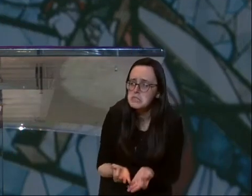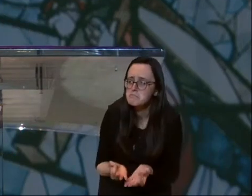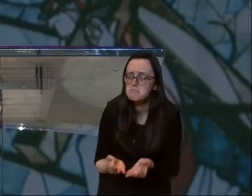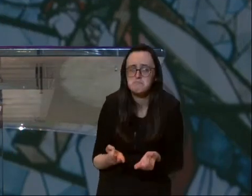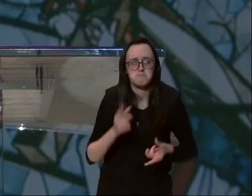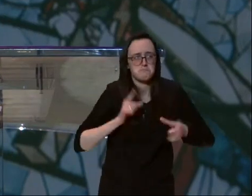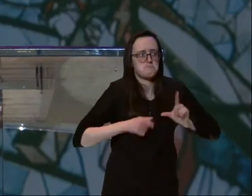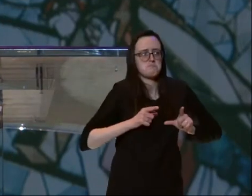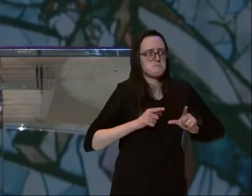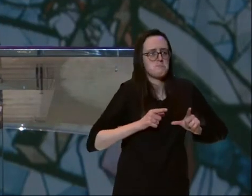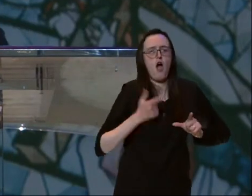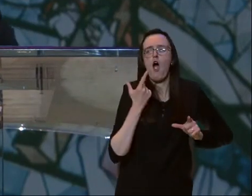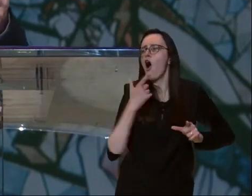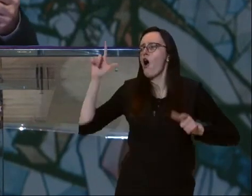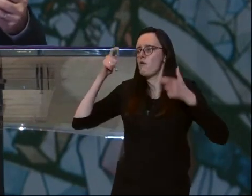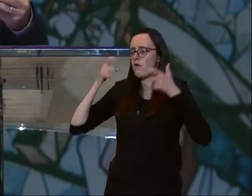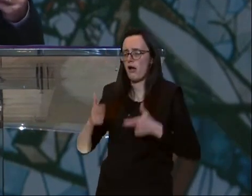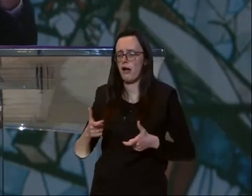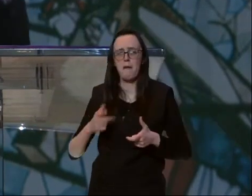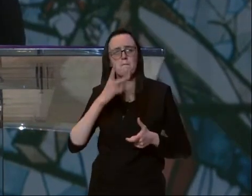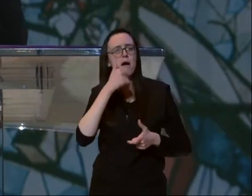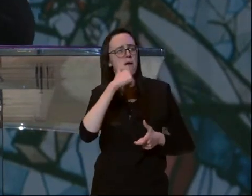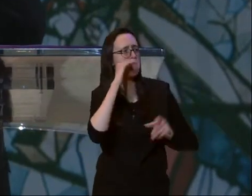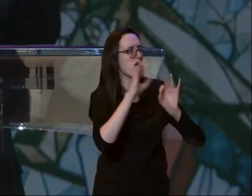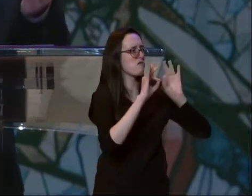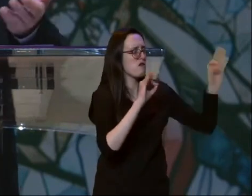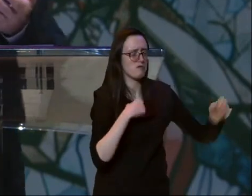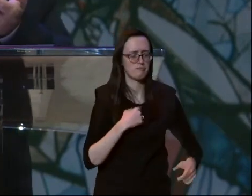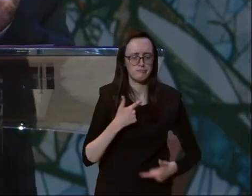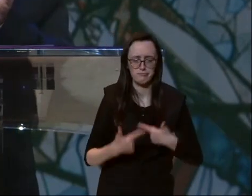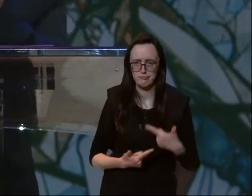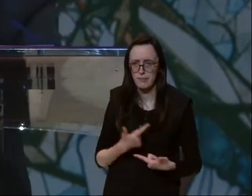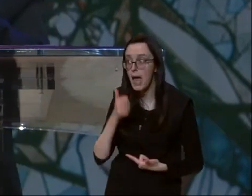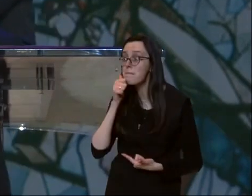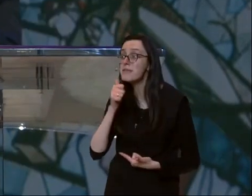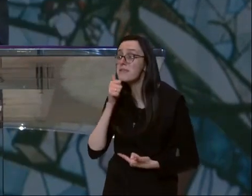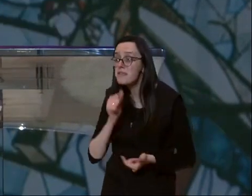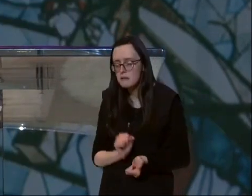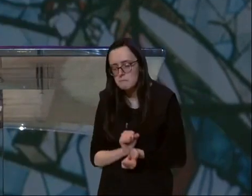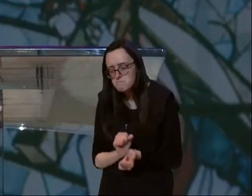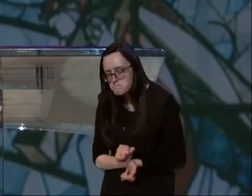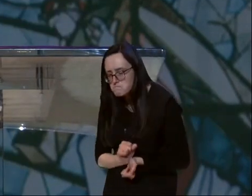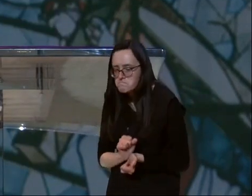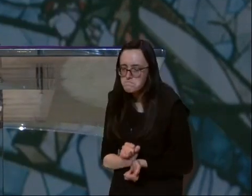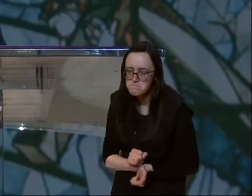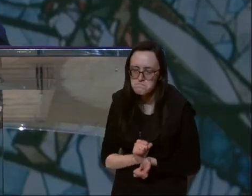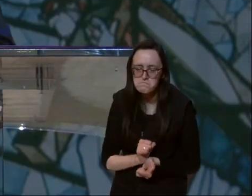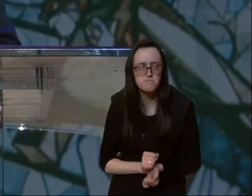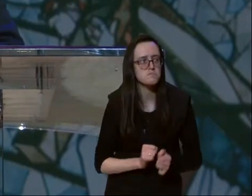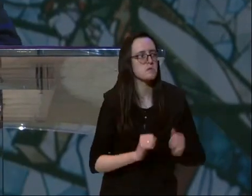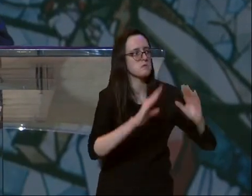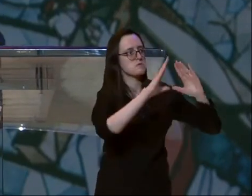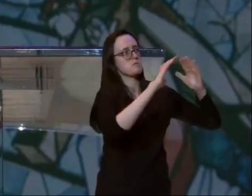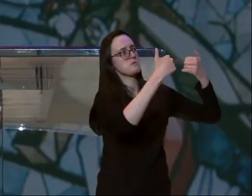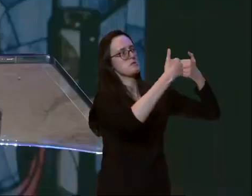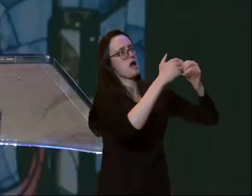da sua terra, longe dos seus pais, longe do templo, do